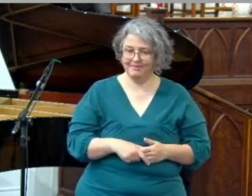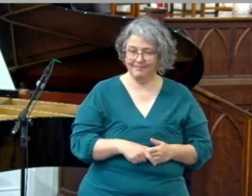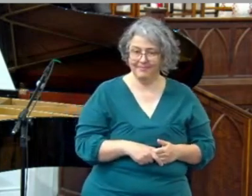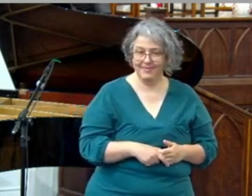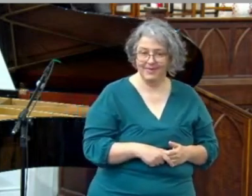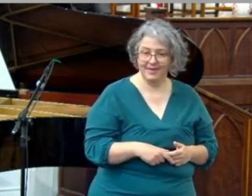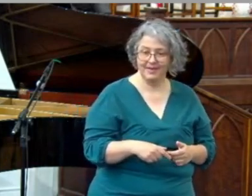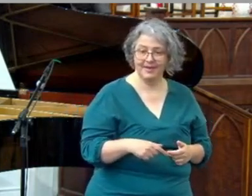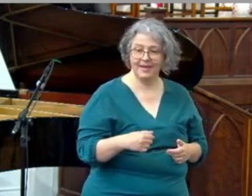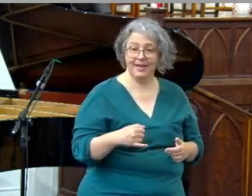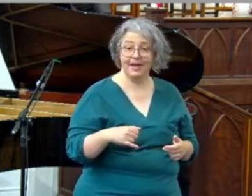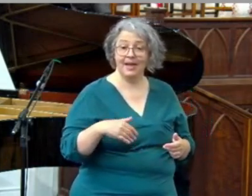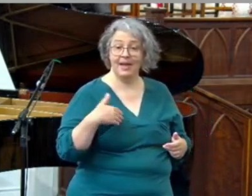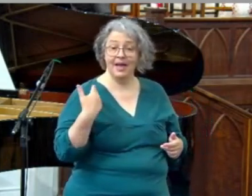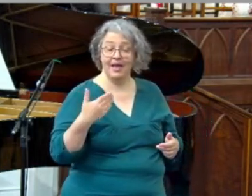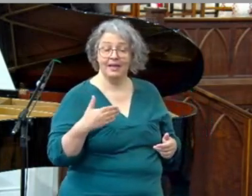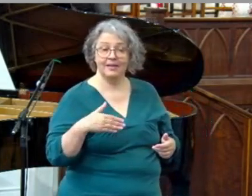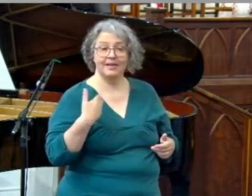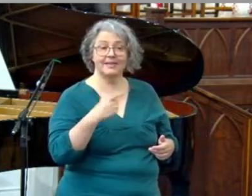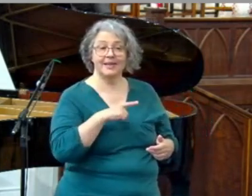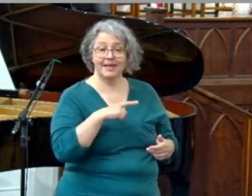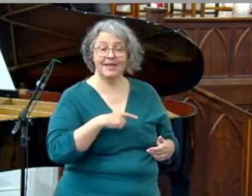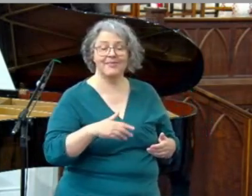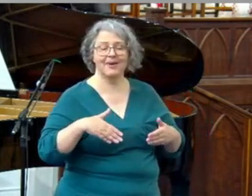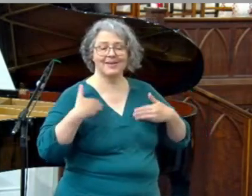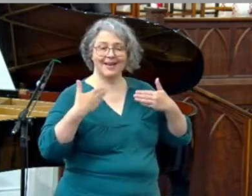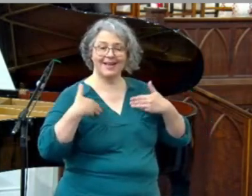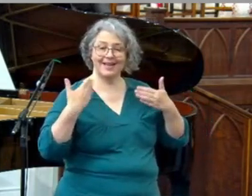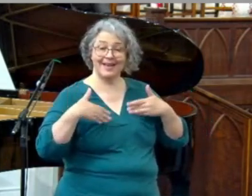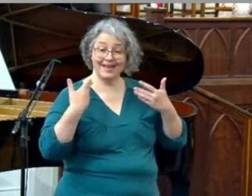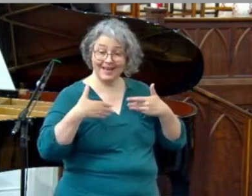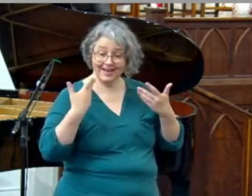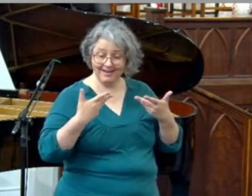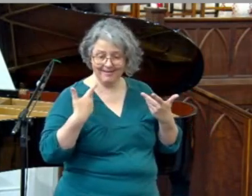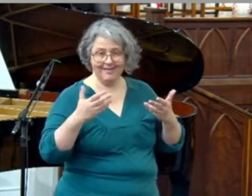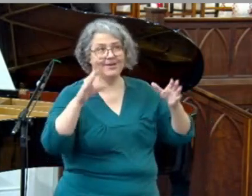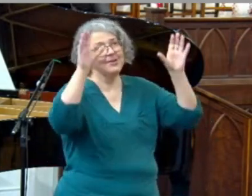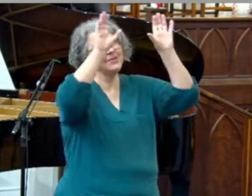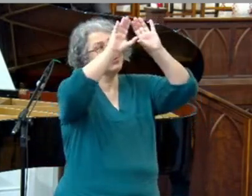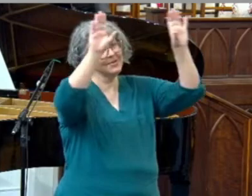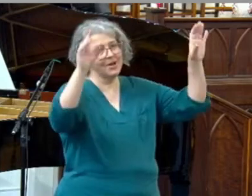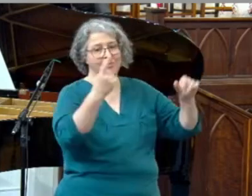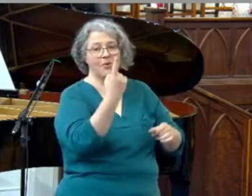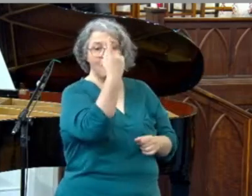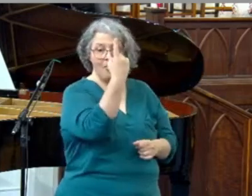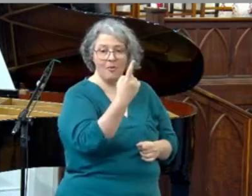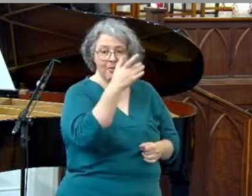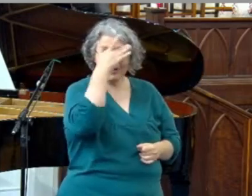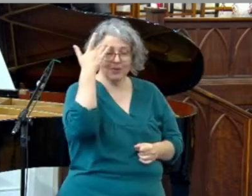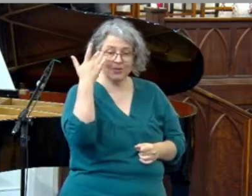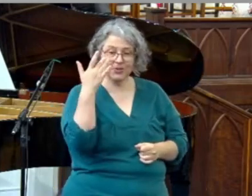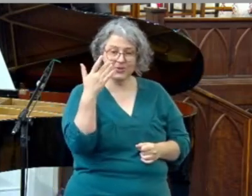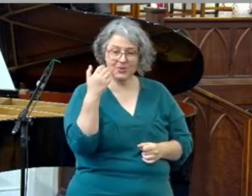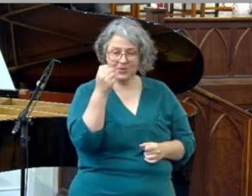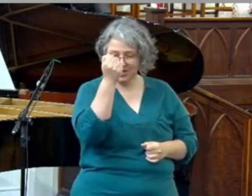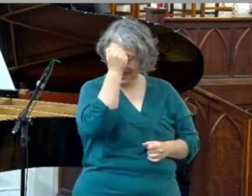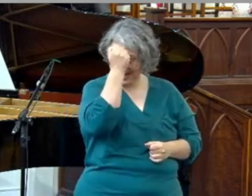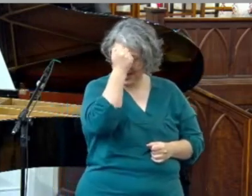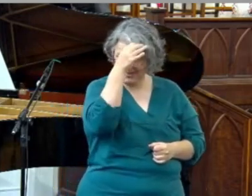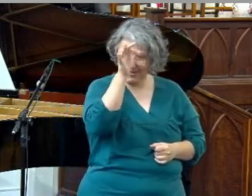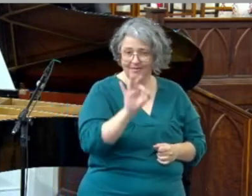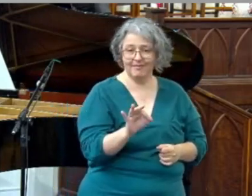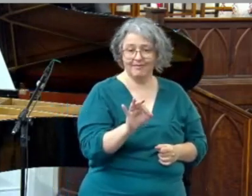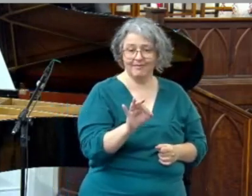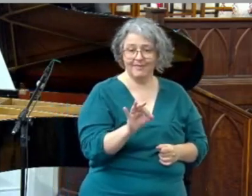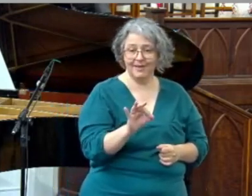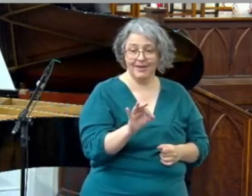no céu por um pecador que se arrepende do que por 99 justos que não